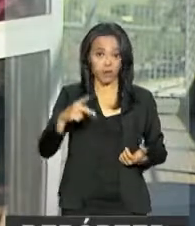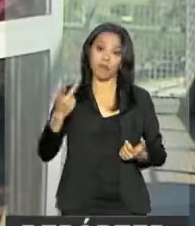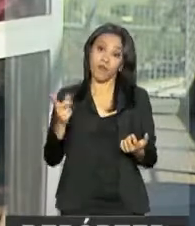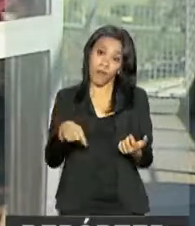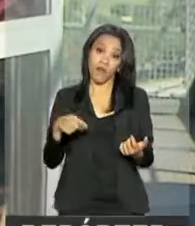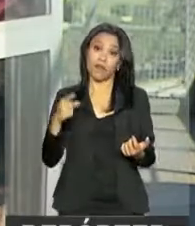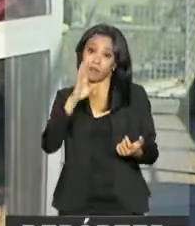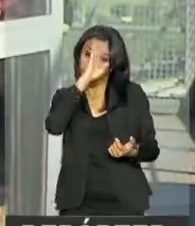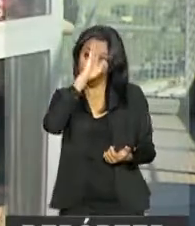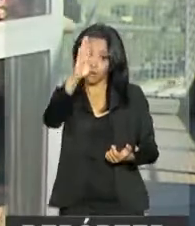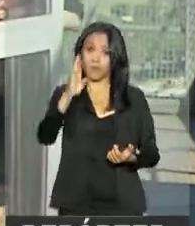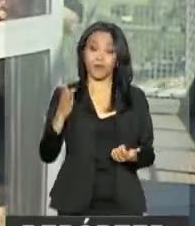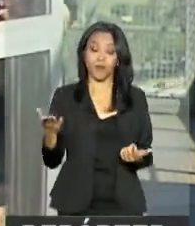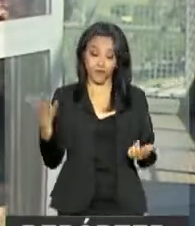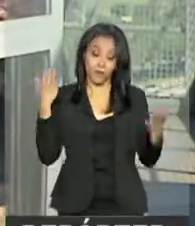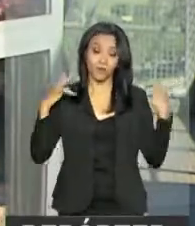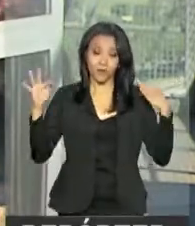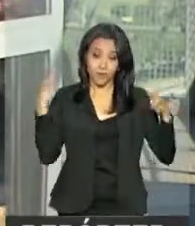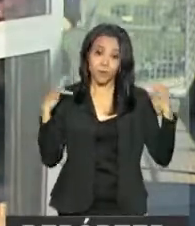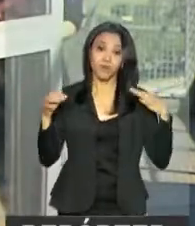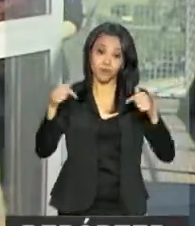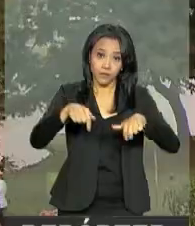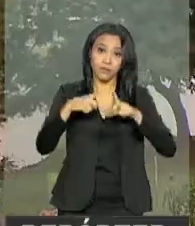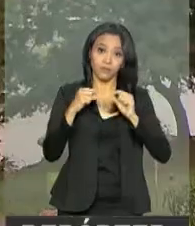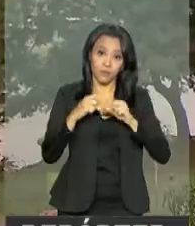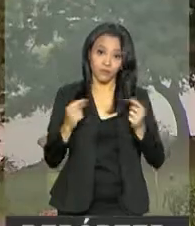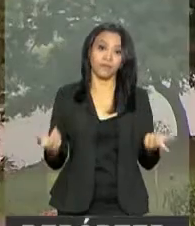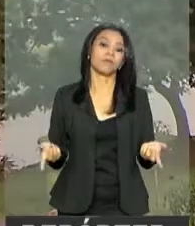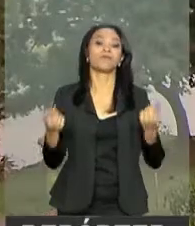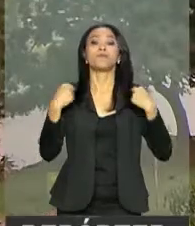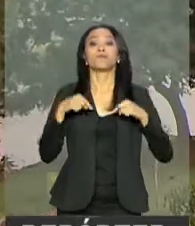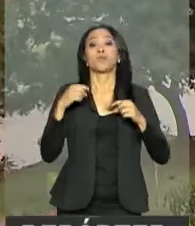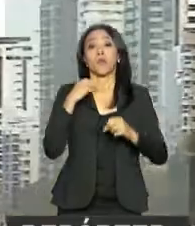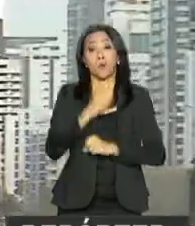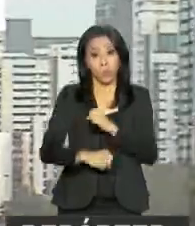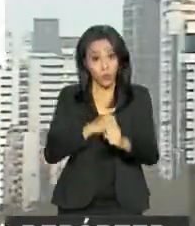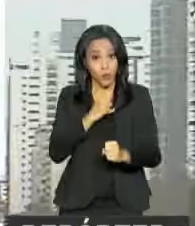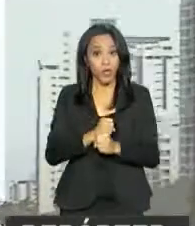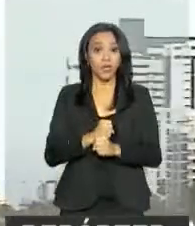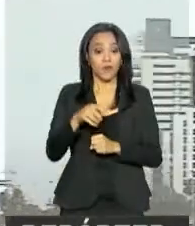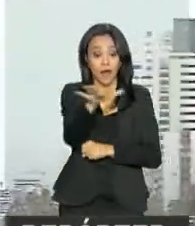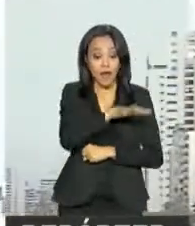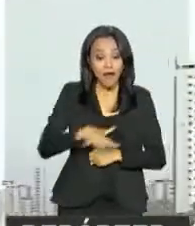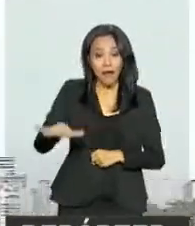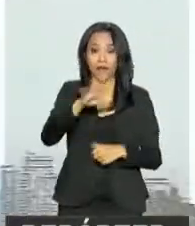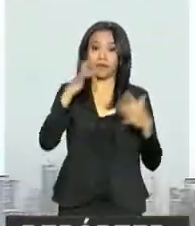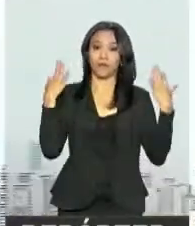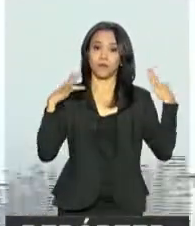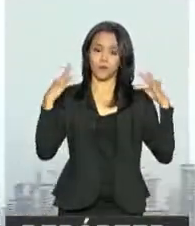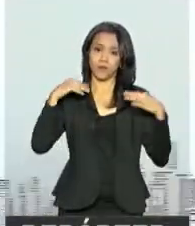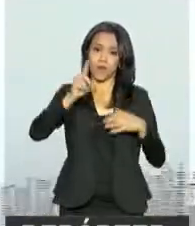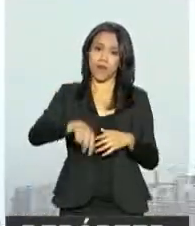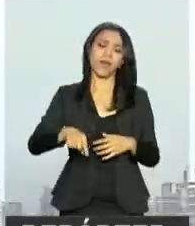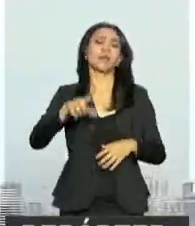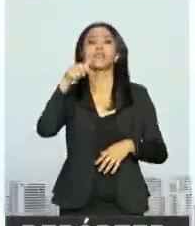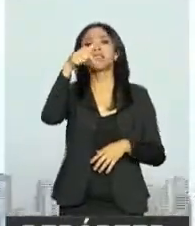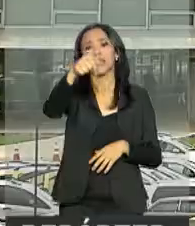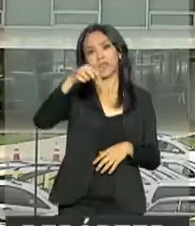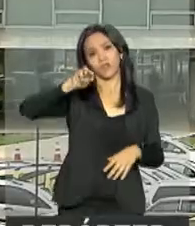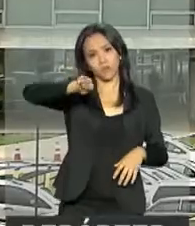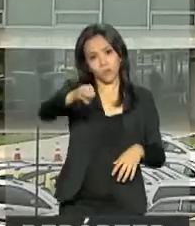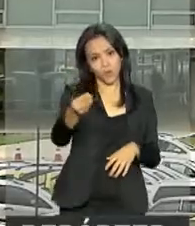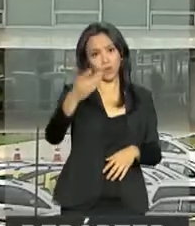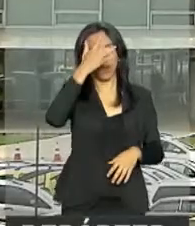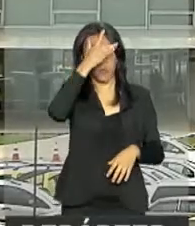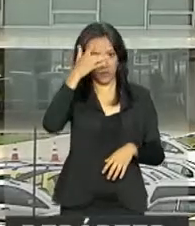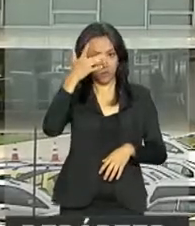atividade principal. E o turismo é uma delas, né? Por ano, o setor de turismo é responsável pelo emprego de 7 milhões de brasileiros. E